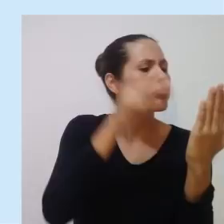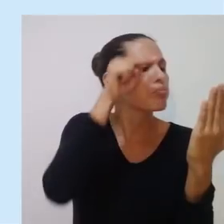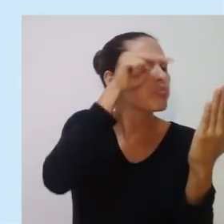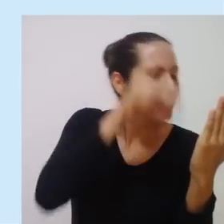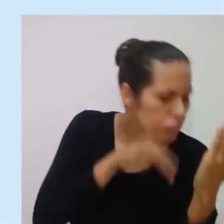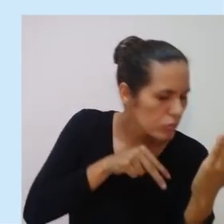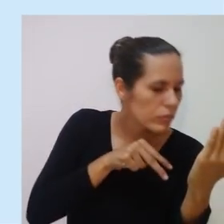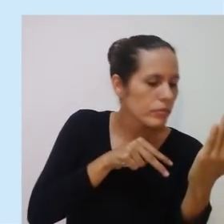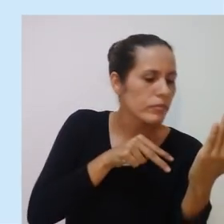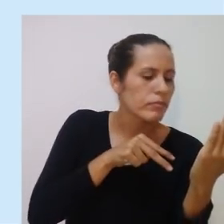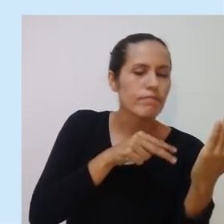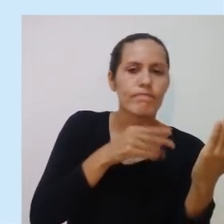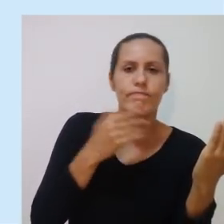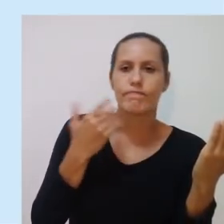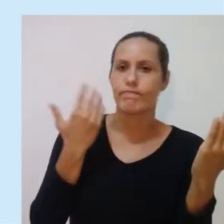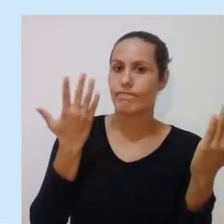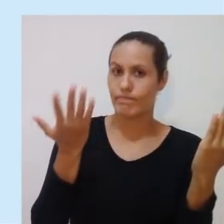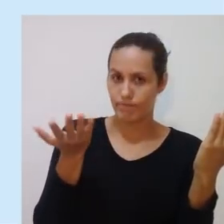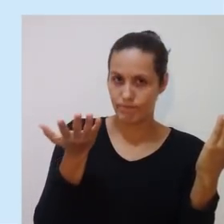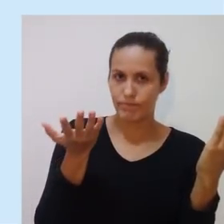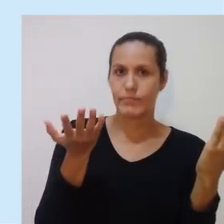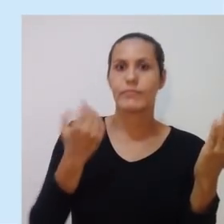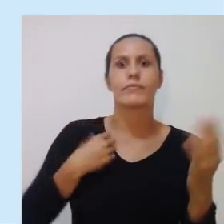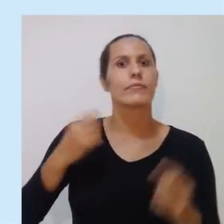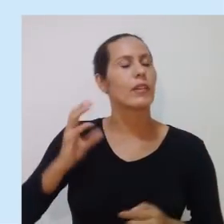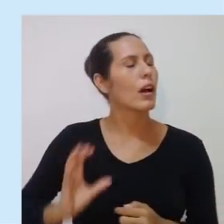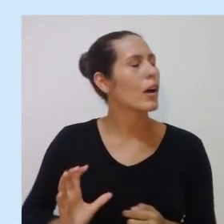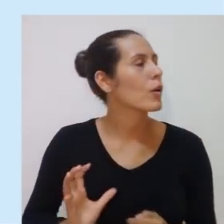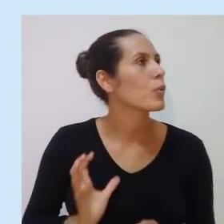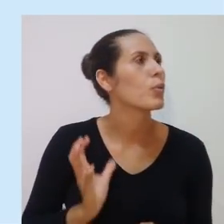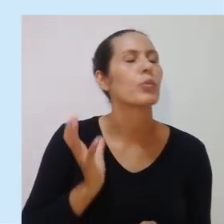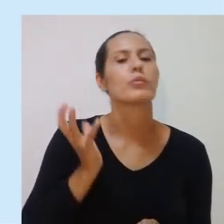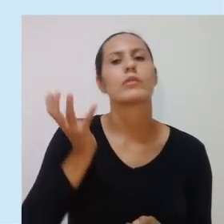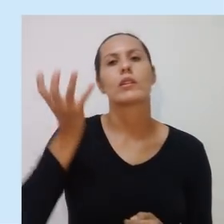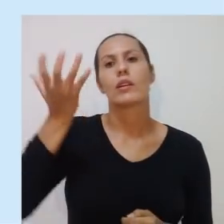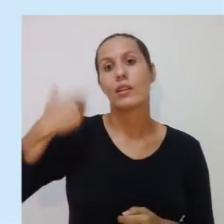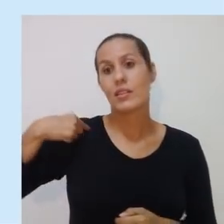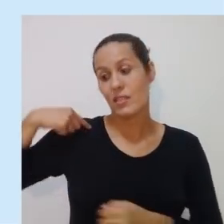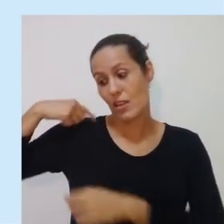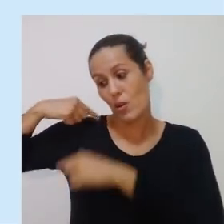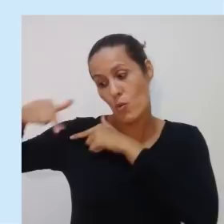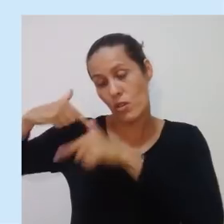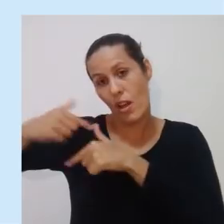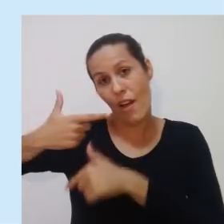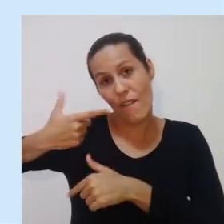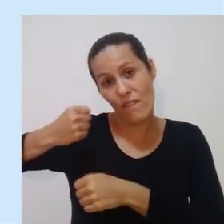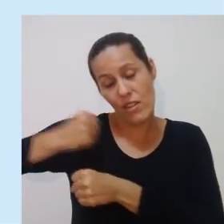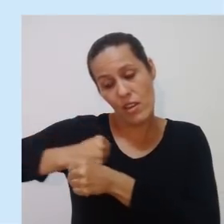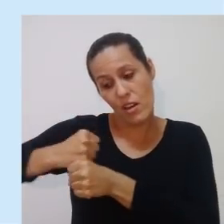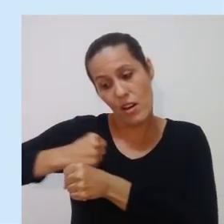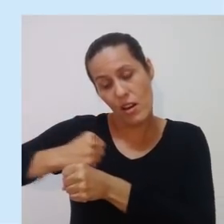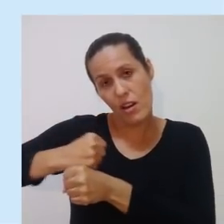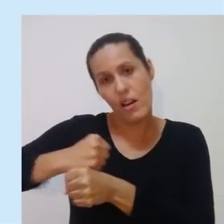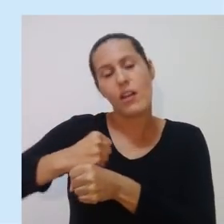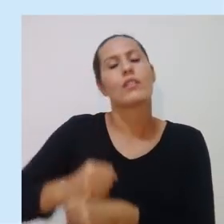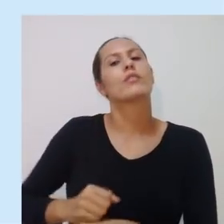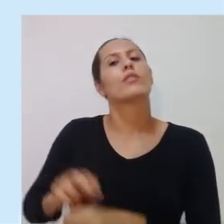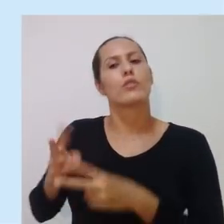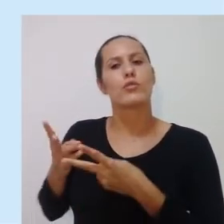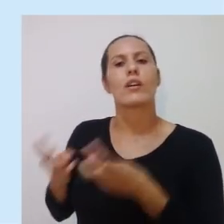parágrafo, começar a leitura do primeiro parágrafo. Isso acontece muito. Em 20 anos de sala de aula, eu já vi